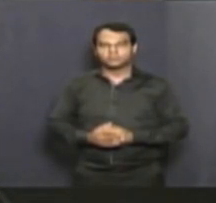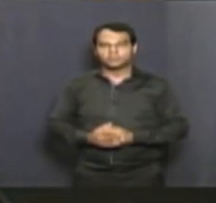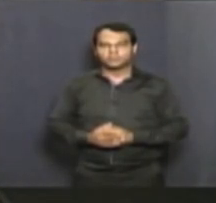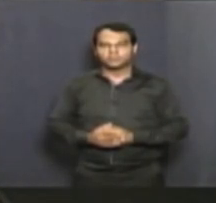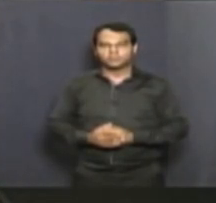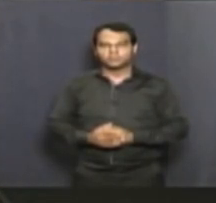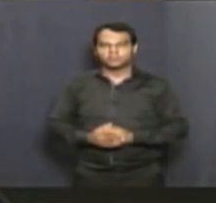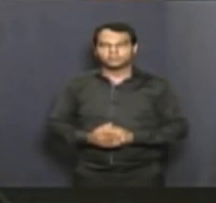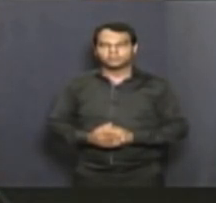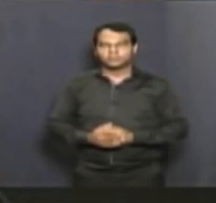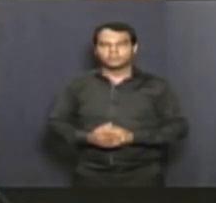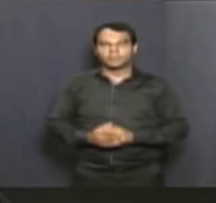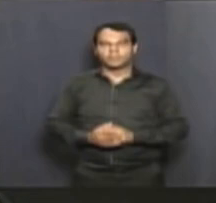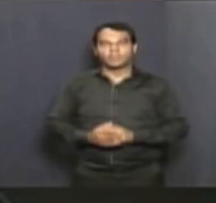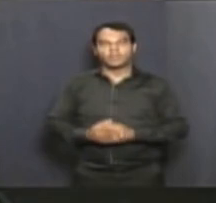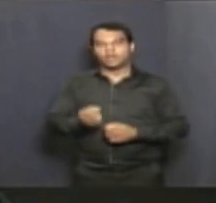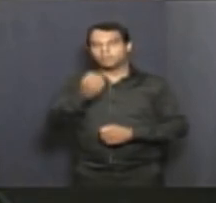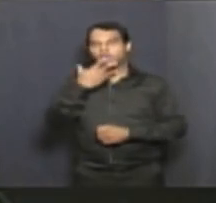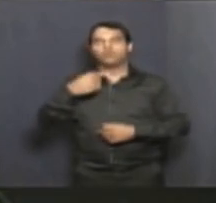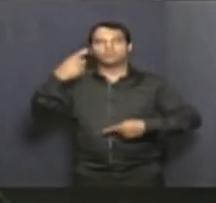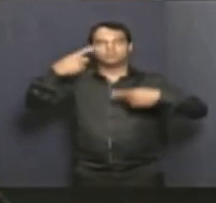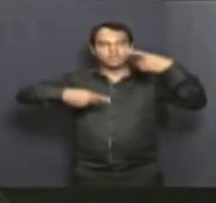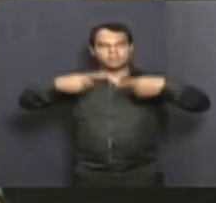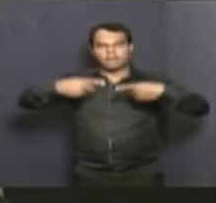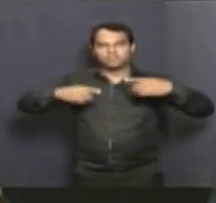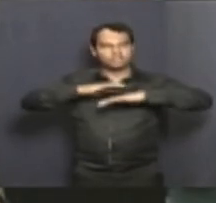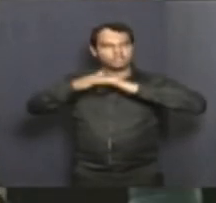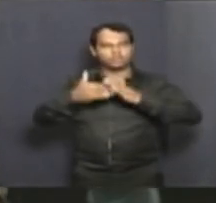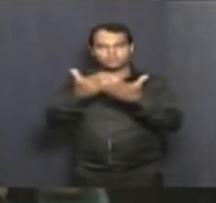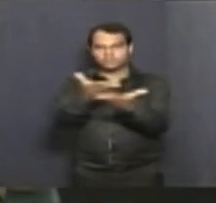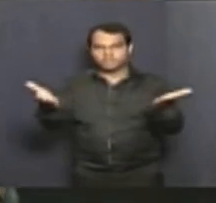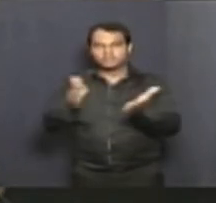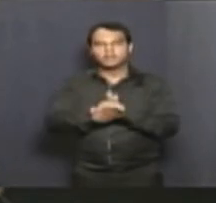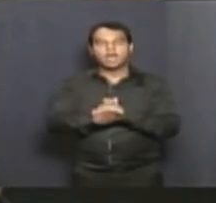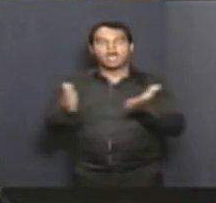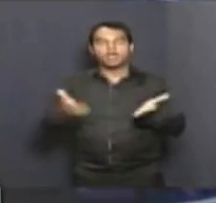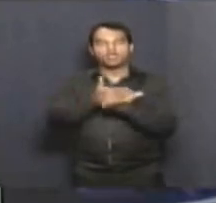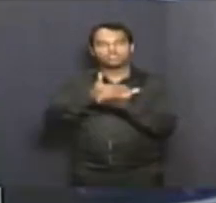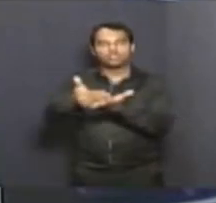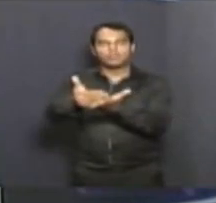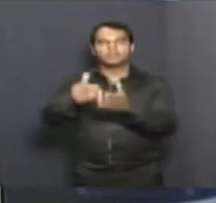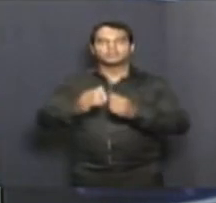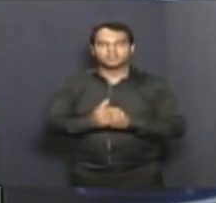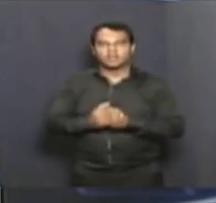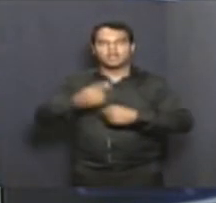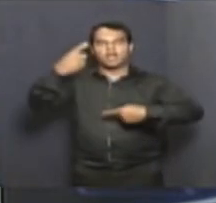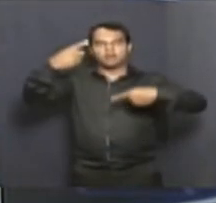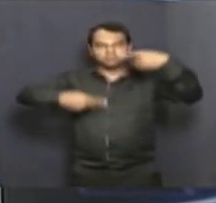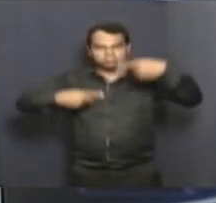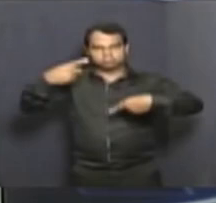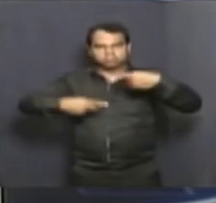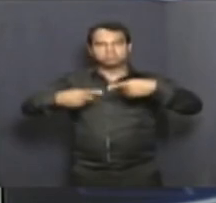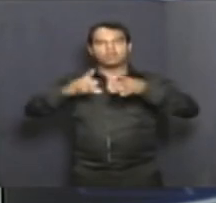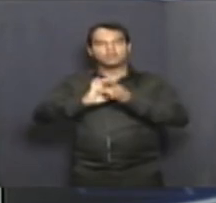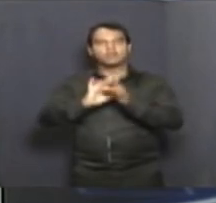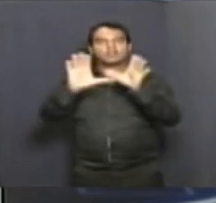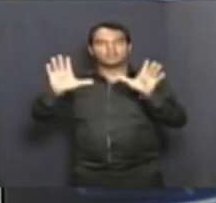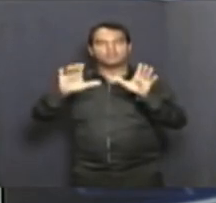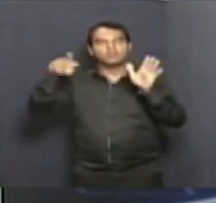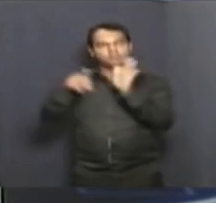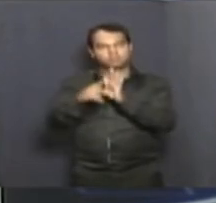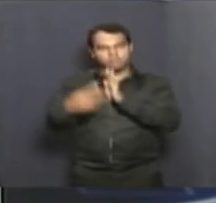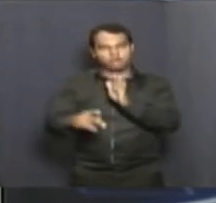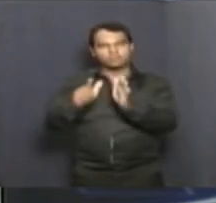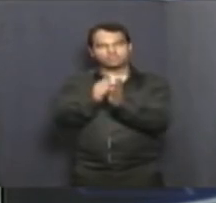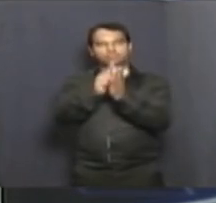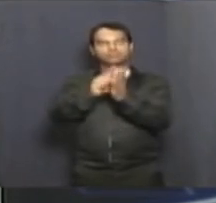como é bom debate a todos vamos começar então este confronto democrático é um evento da rede midiamax de